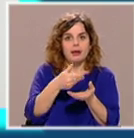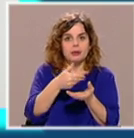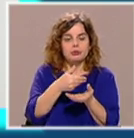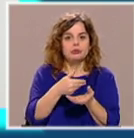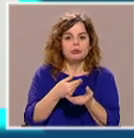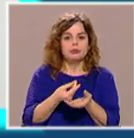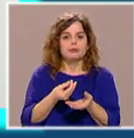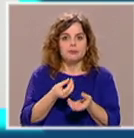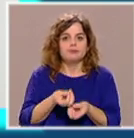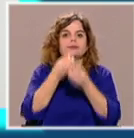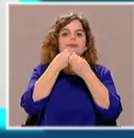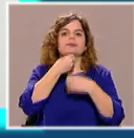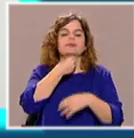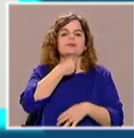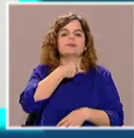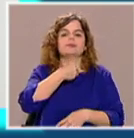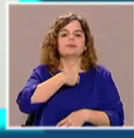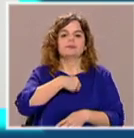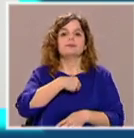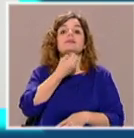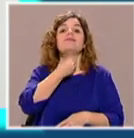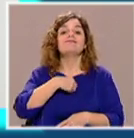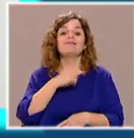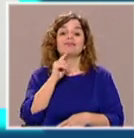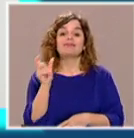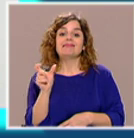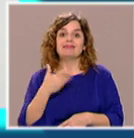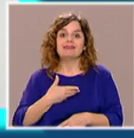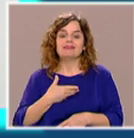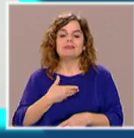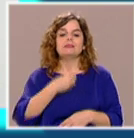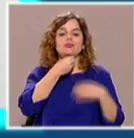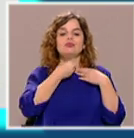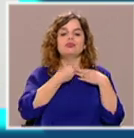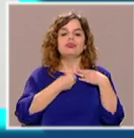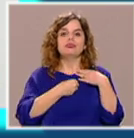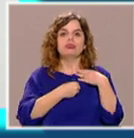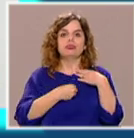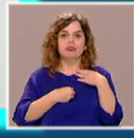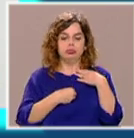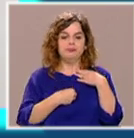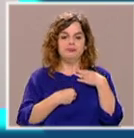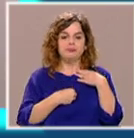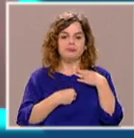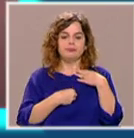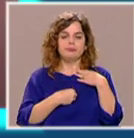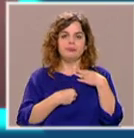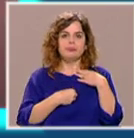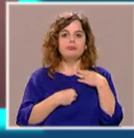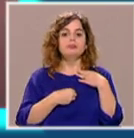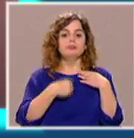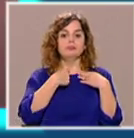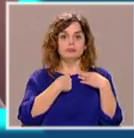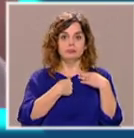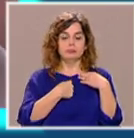para a faringe, onde ocorre a deglutição, a descida do bolo alimentar da faringe para o esófago. No